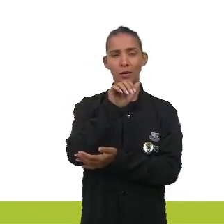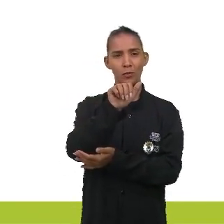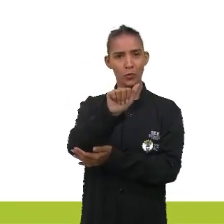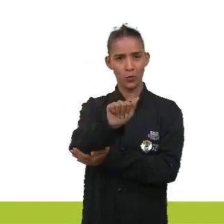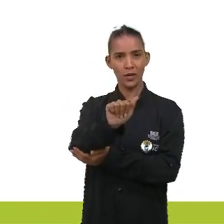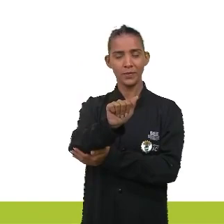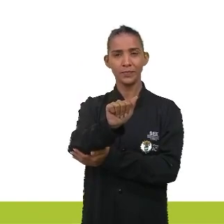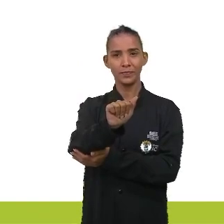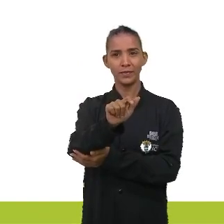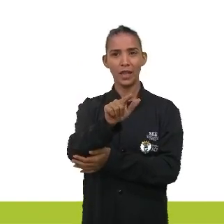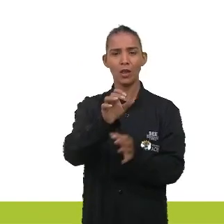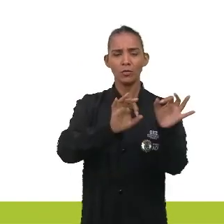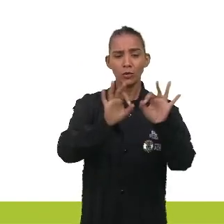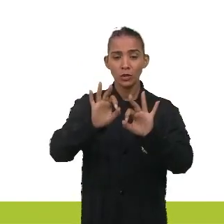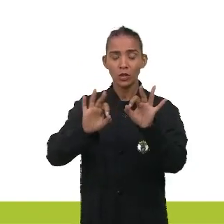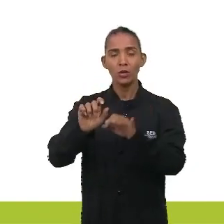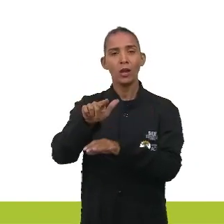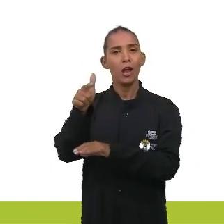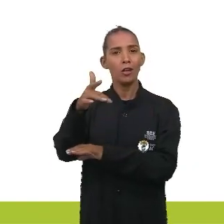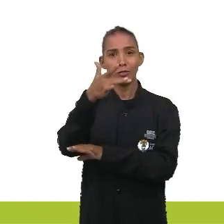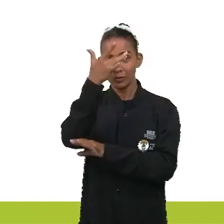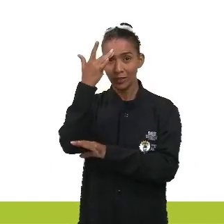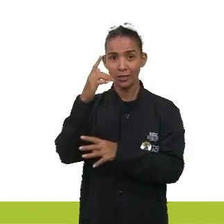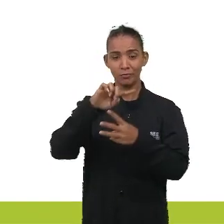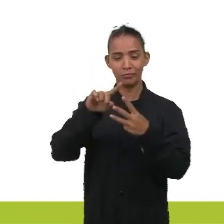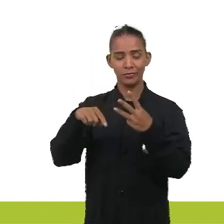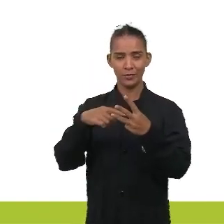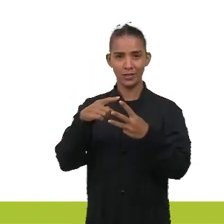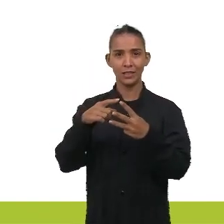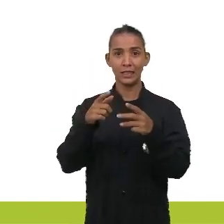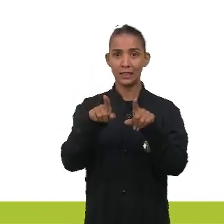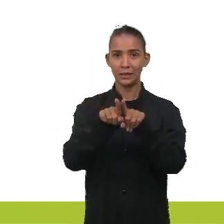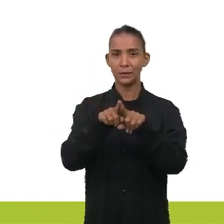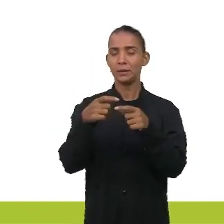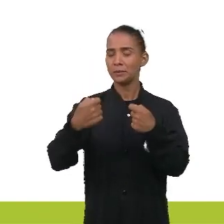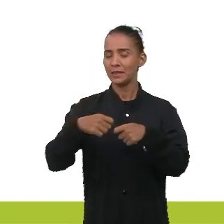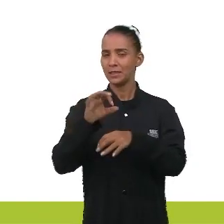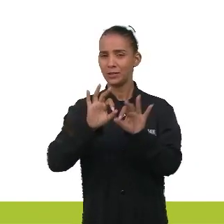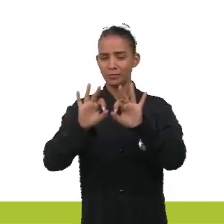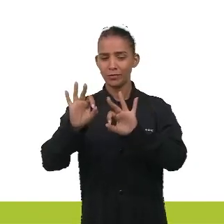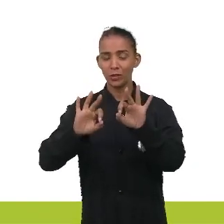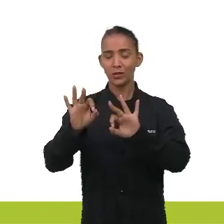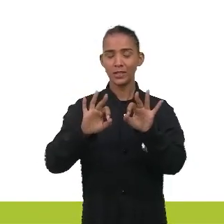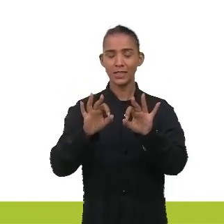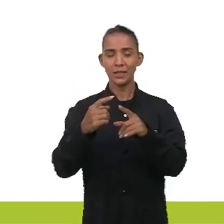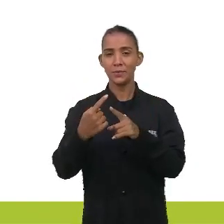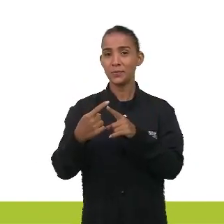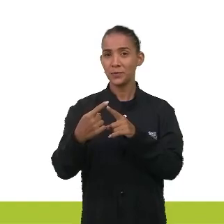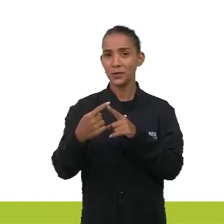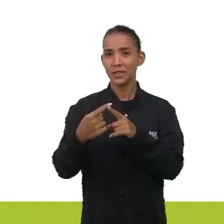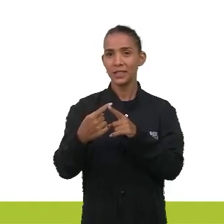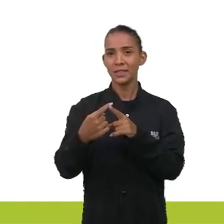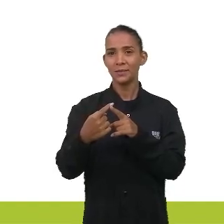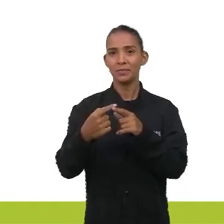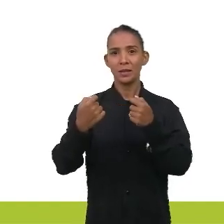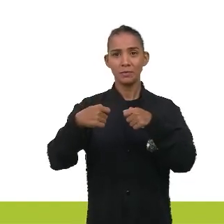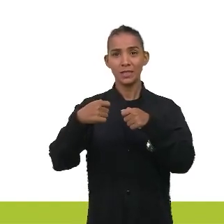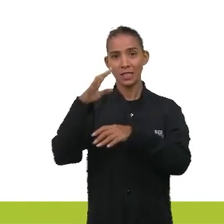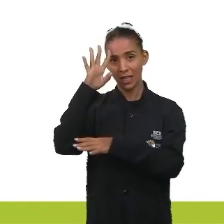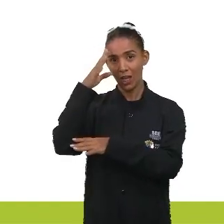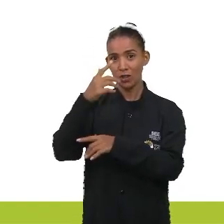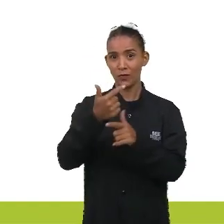basta eu organizar as outras três pessoas. De modo que resolver esse